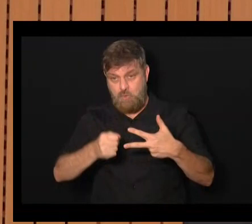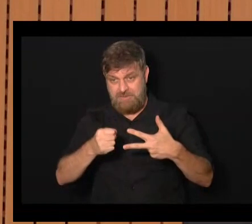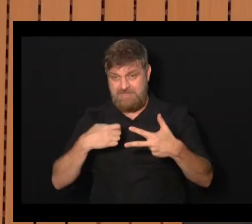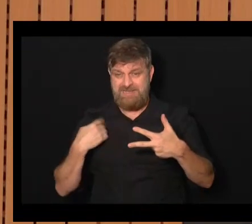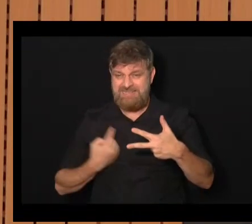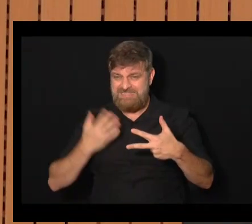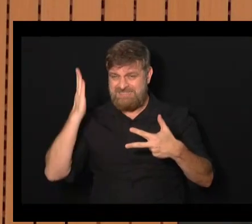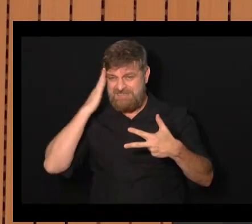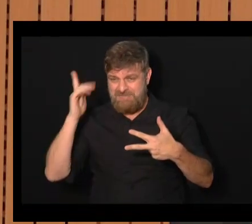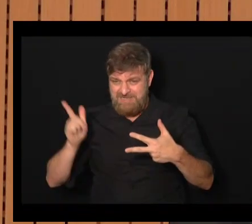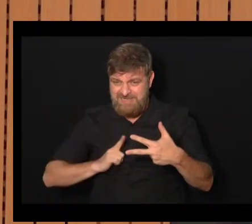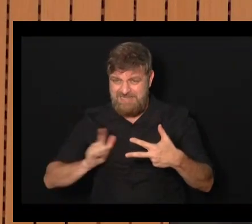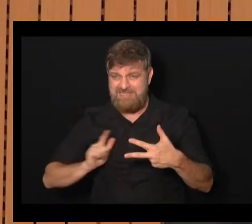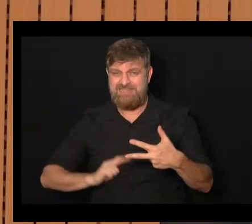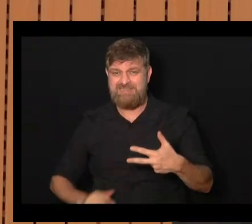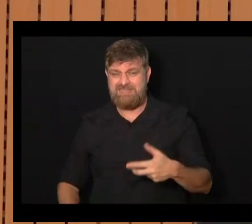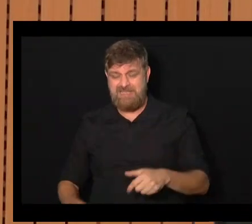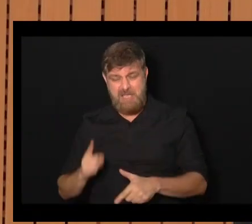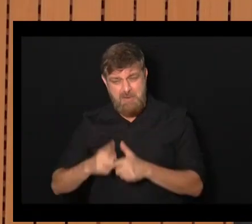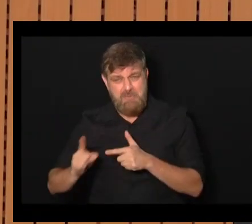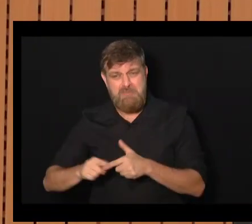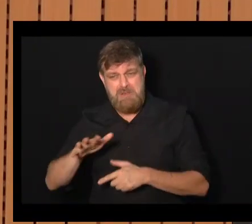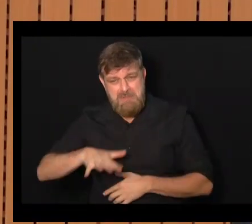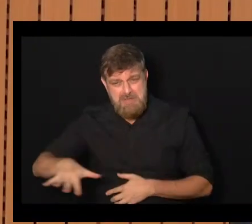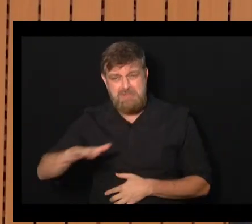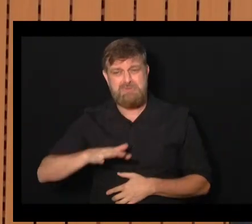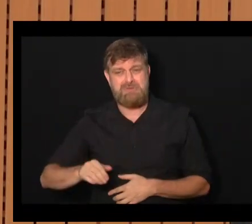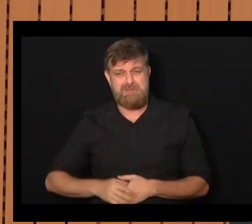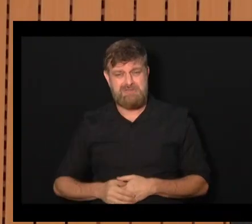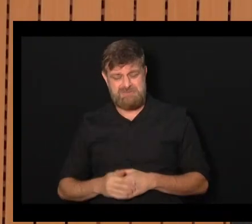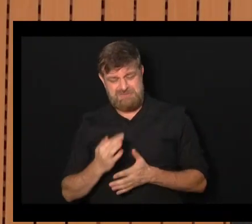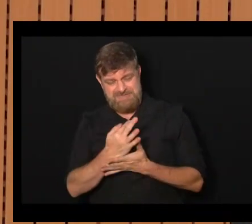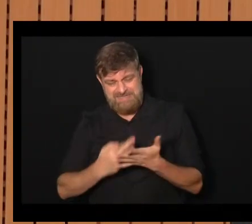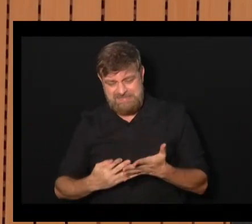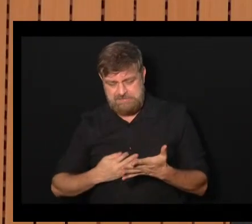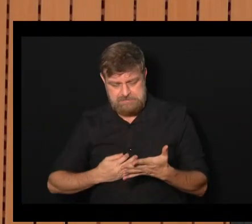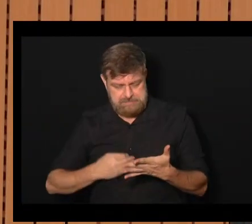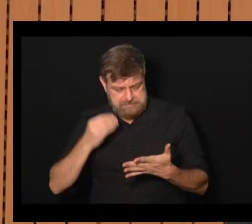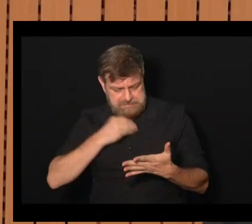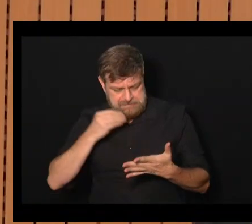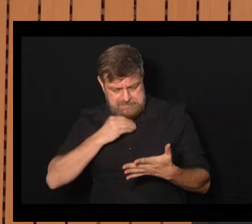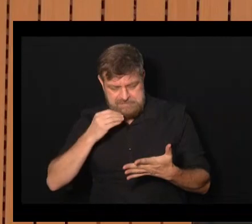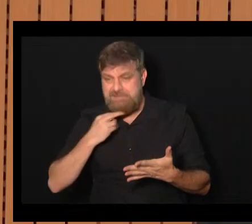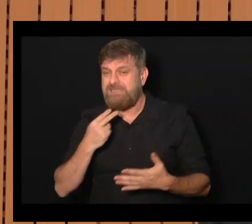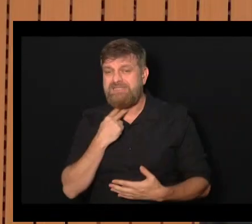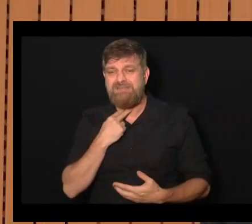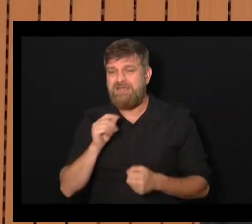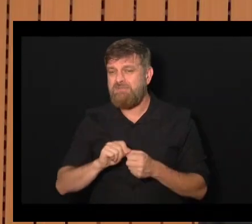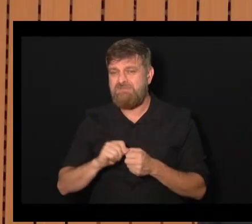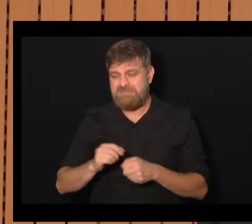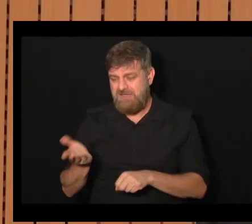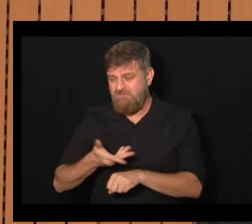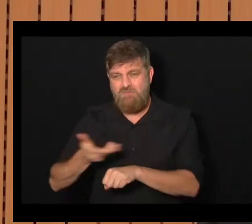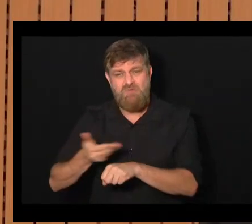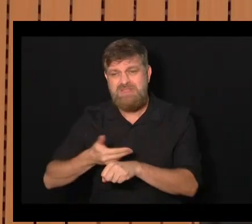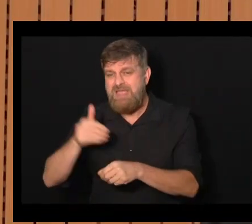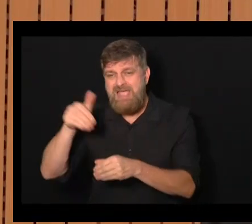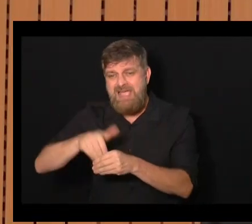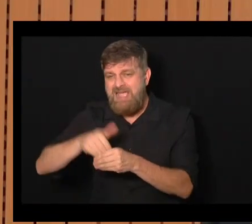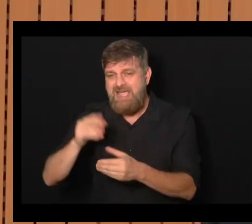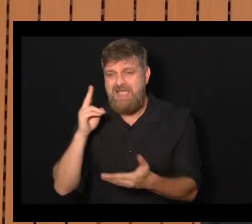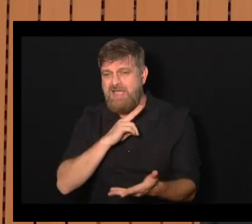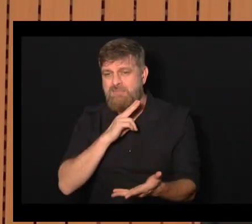sabemos a carência de tal assunto em nosso ordenamento. No entanto, não pode-se tratá-lo de forma tão emergencial.